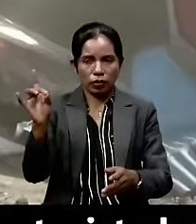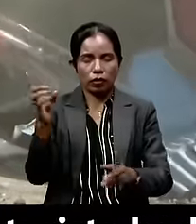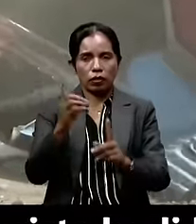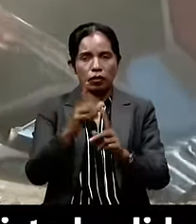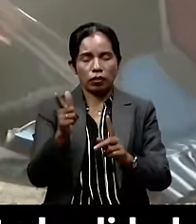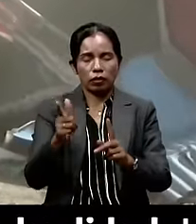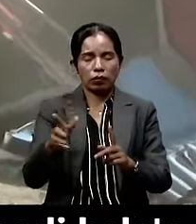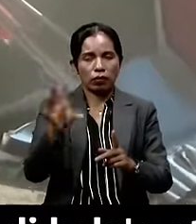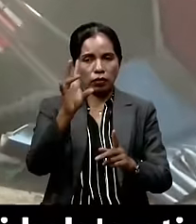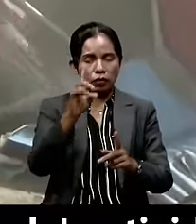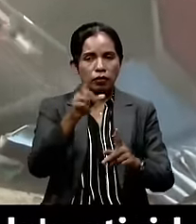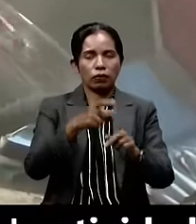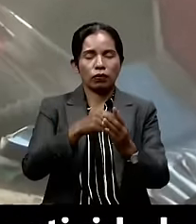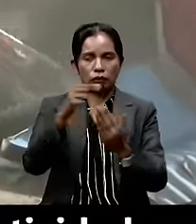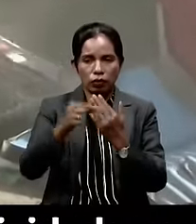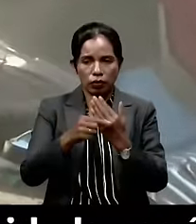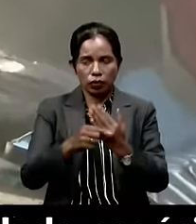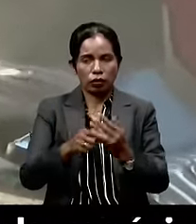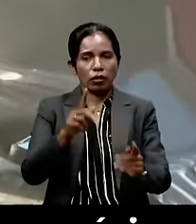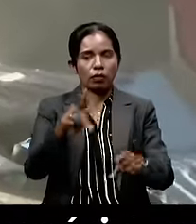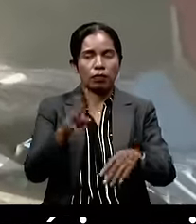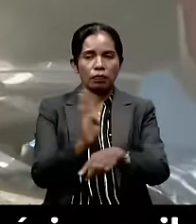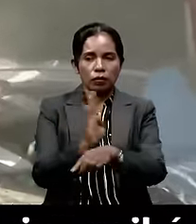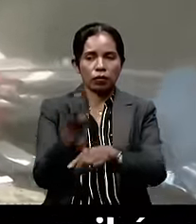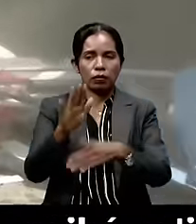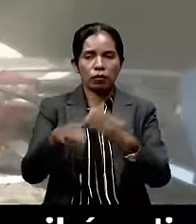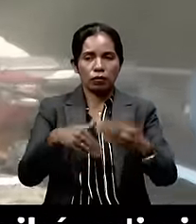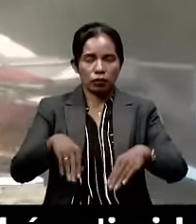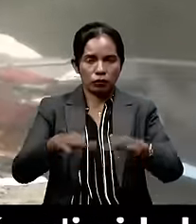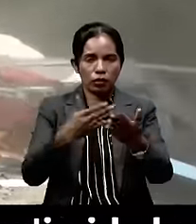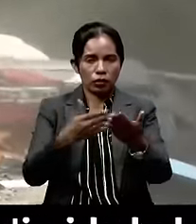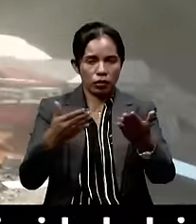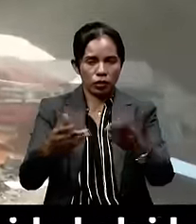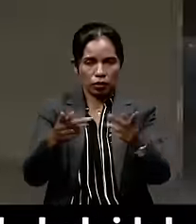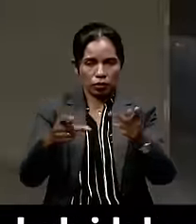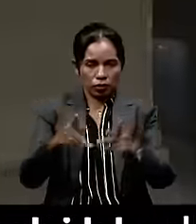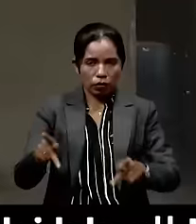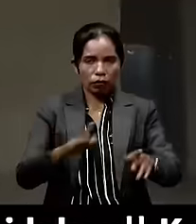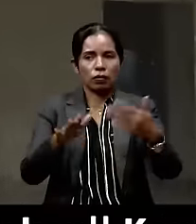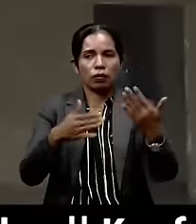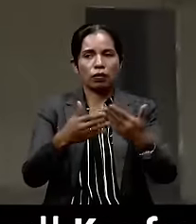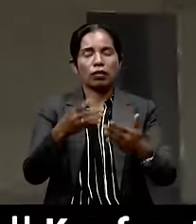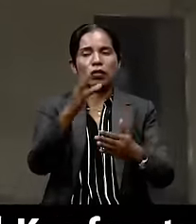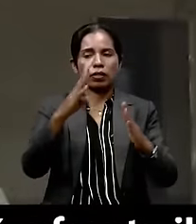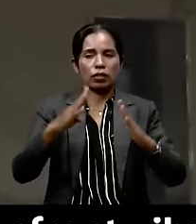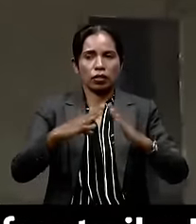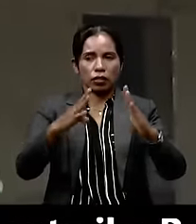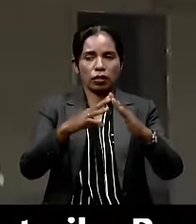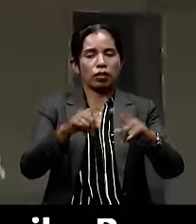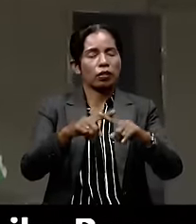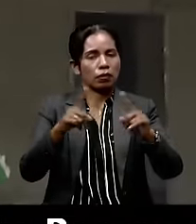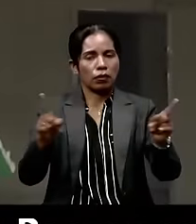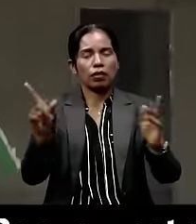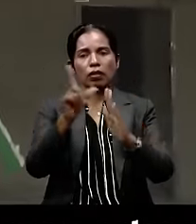ronul recin hito fulangosto bando negociante sira fansasan e espaço público sira e a cidade lara mas b lei